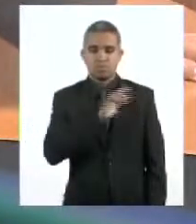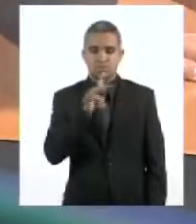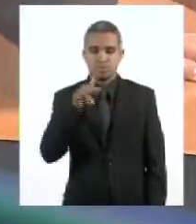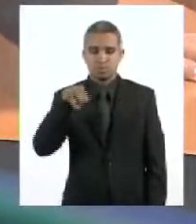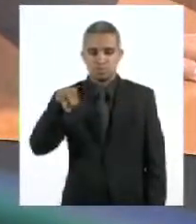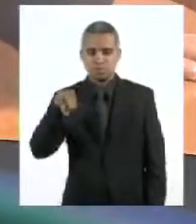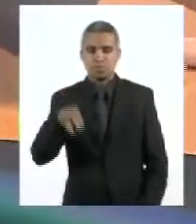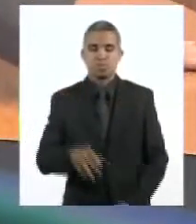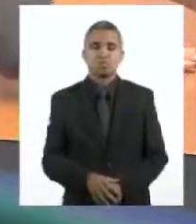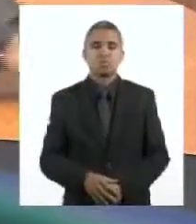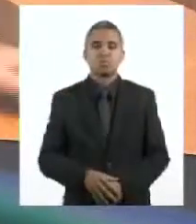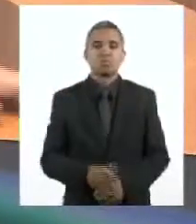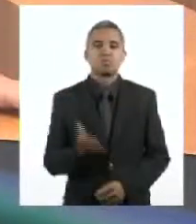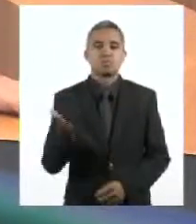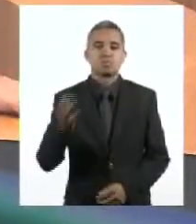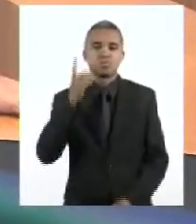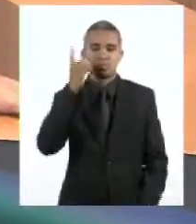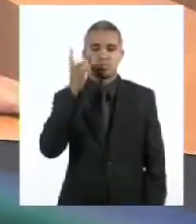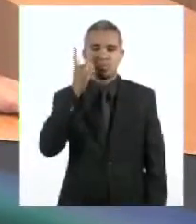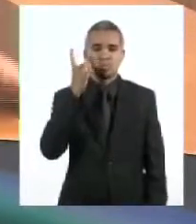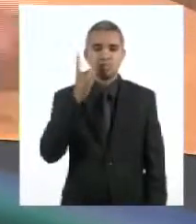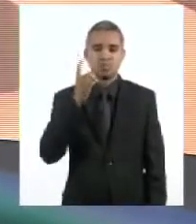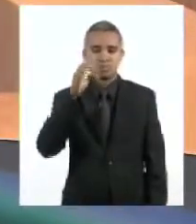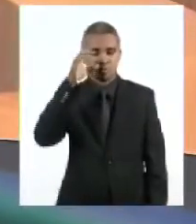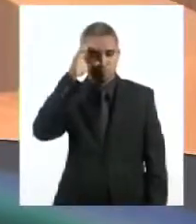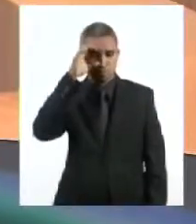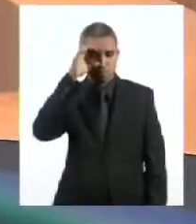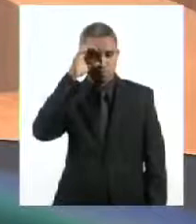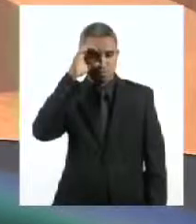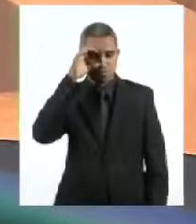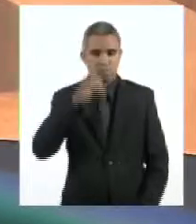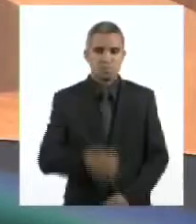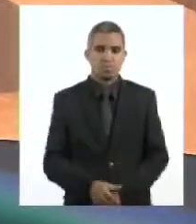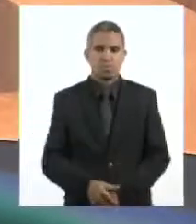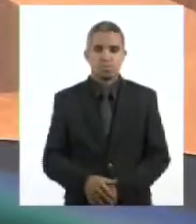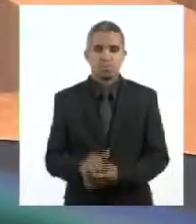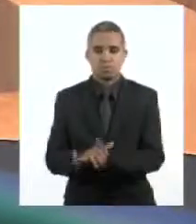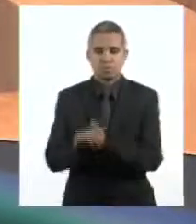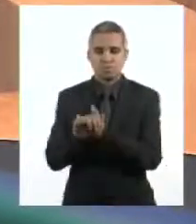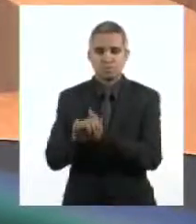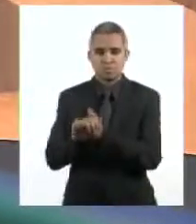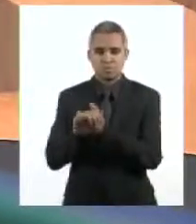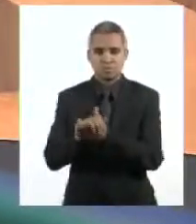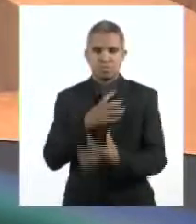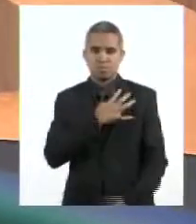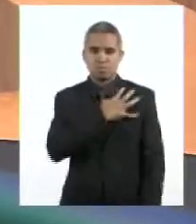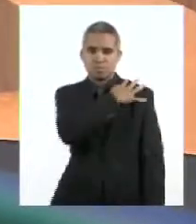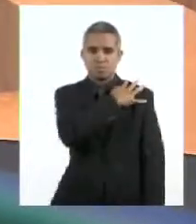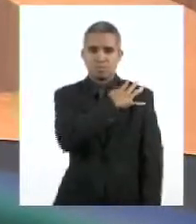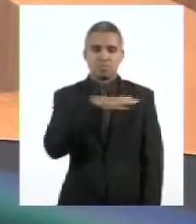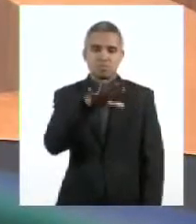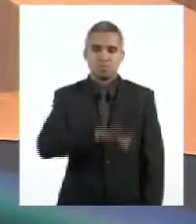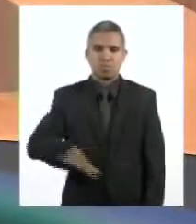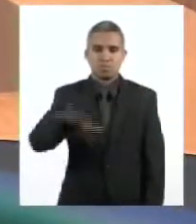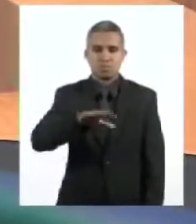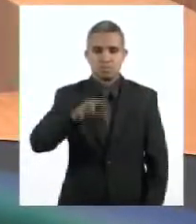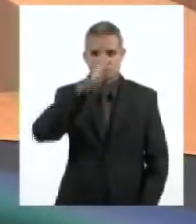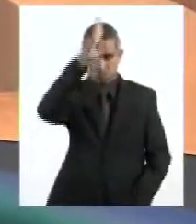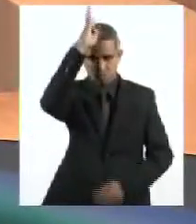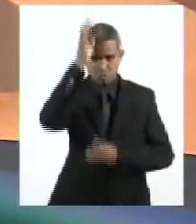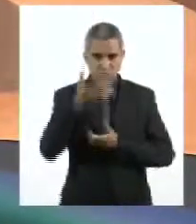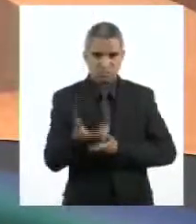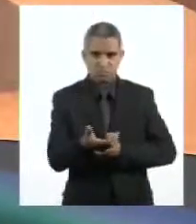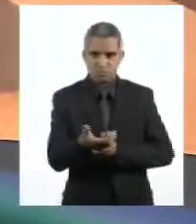deputado Cabo Campos, elogiando aqui o comandante-geral do Corpo de Bombeiros, o soldado